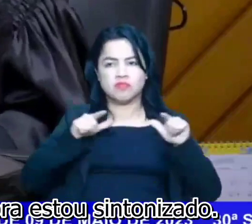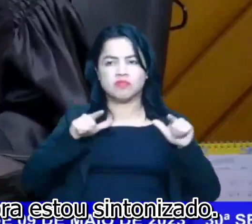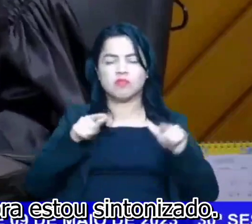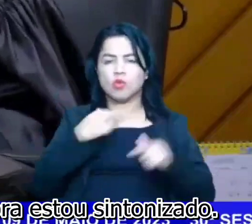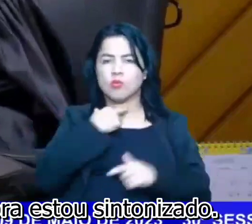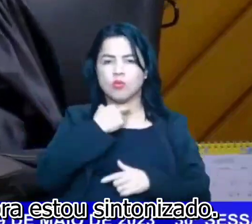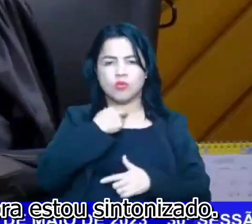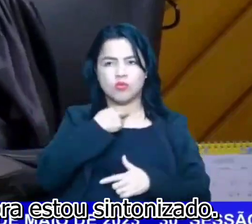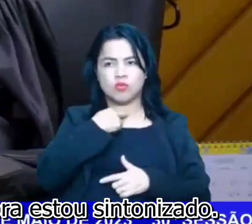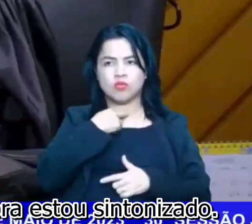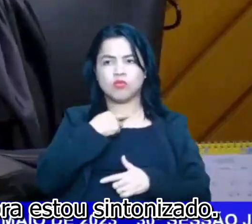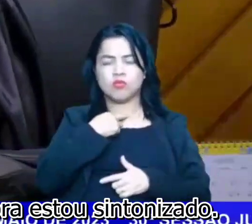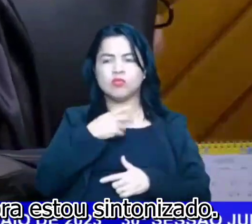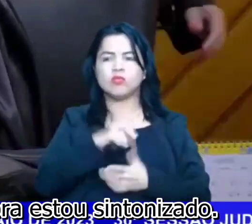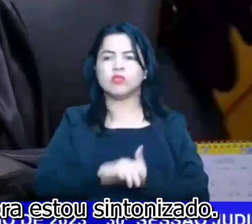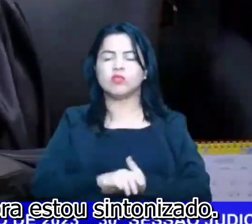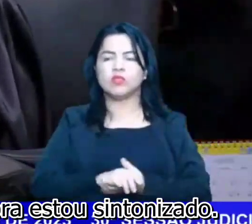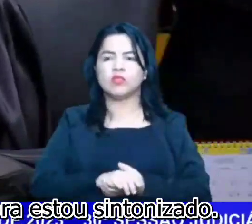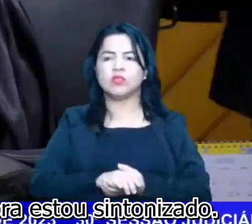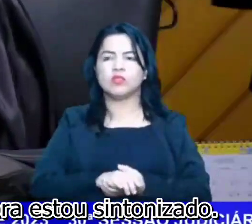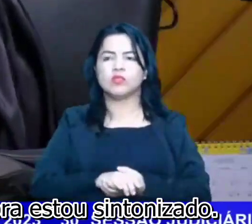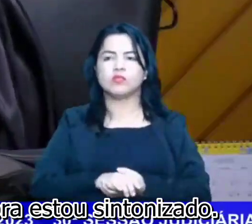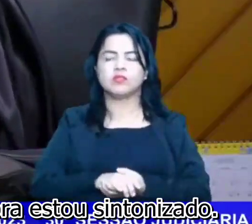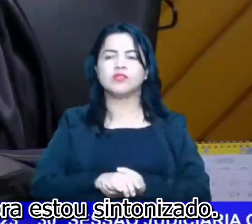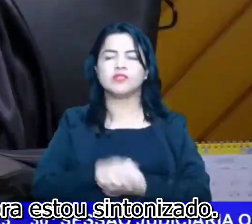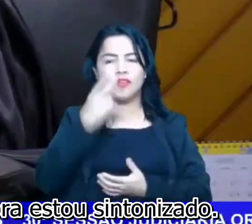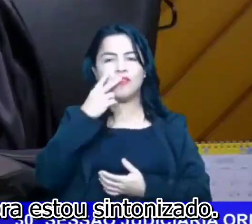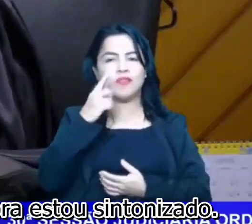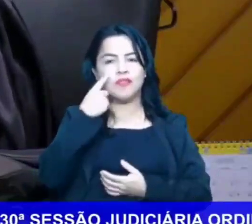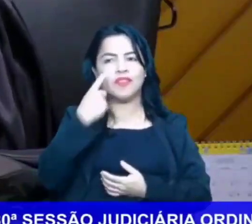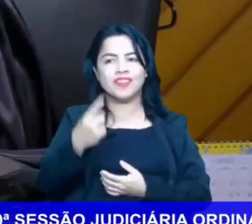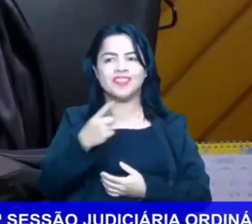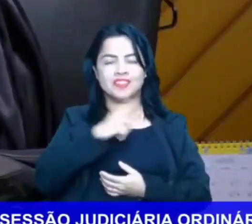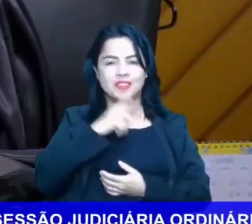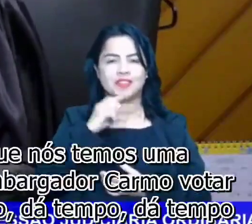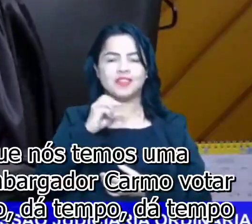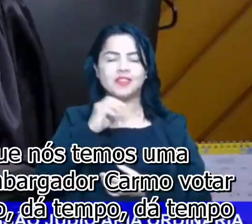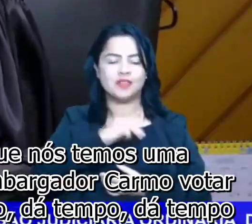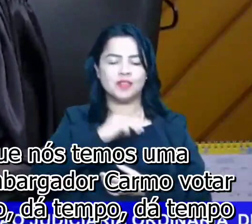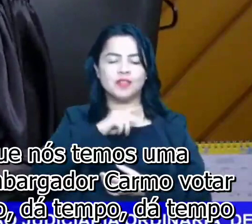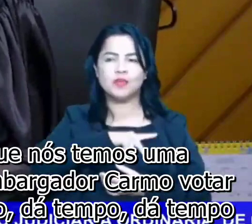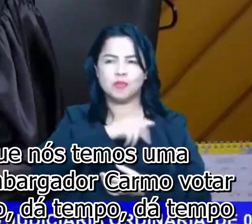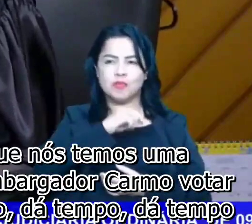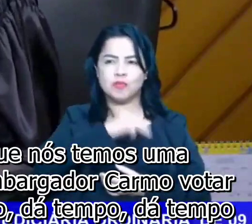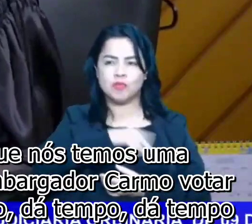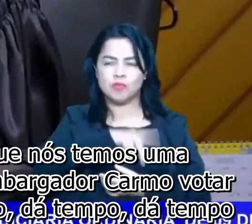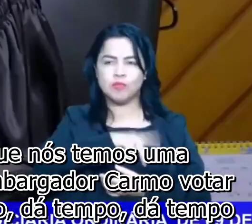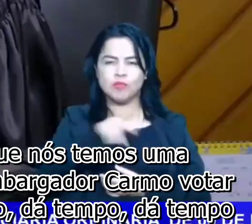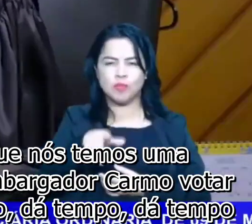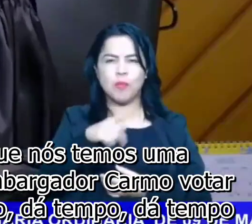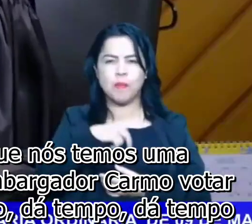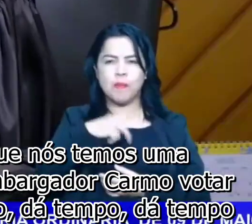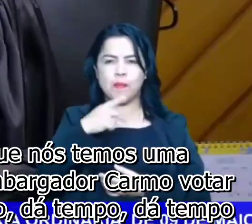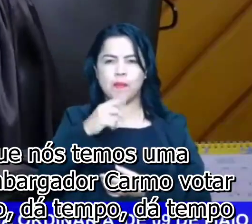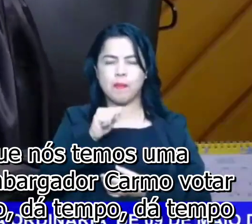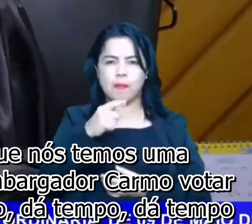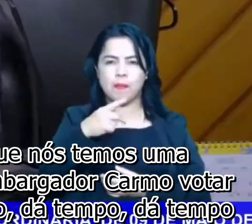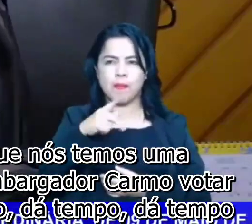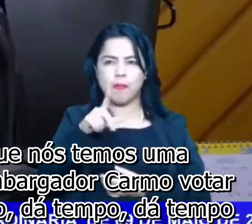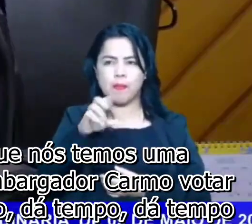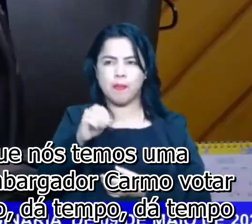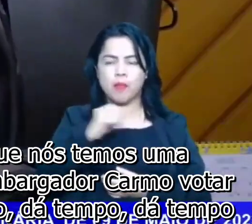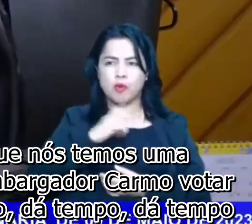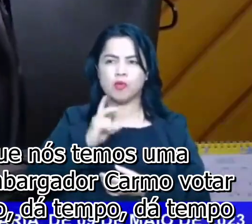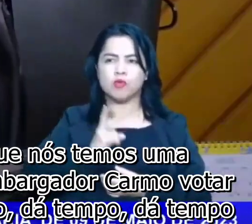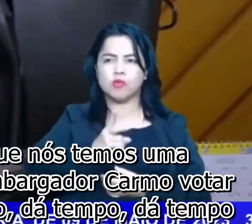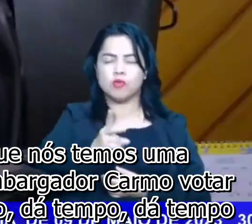seu de lado quitação esquerdo, eleitoral. tribunal, Agora sim, eu estou auxiliar no vendo seu aqui, doutor Paulo. computador. Agora estou sintonizado. Doutor Paulo, eu peço só um pouquinho de paciência, que nós Desembargador temos uma João Alges continuação de altera a